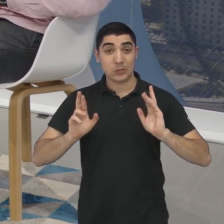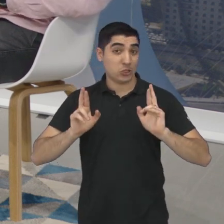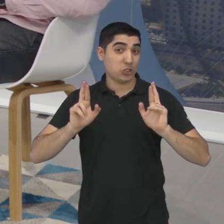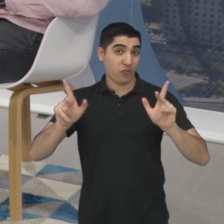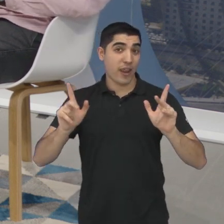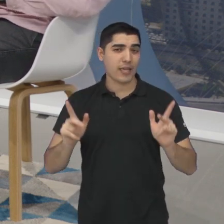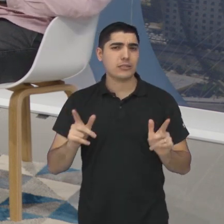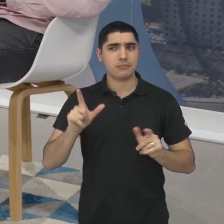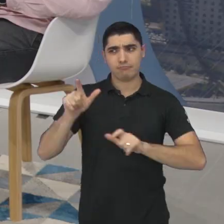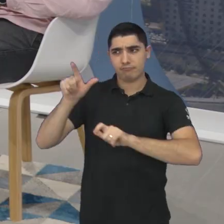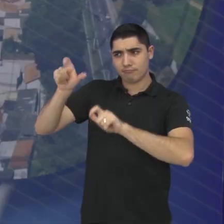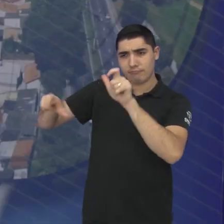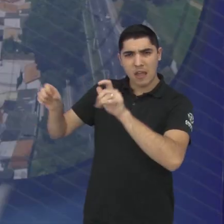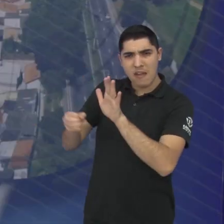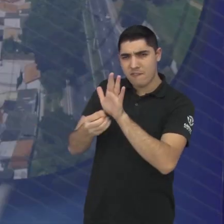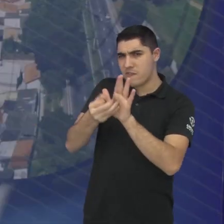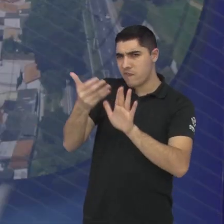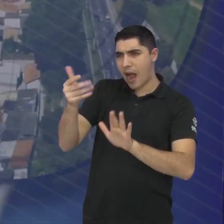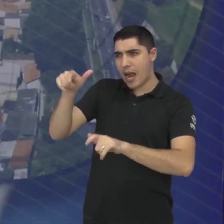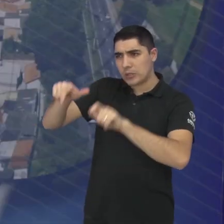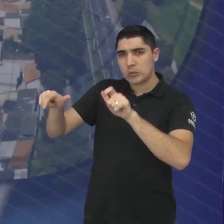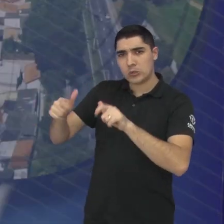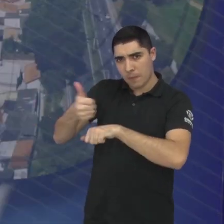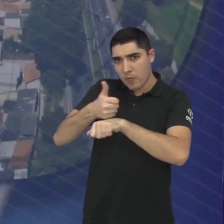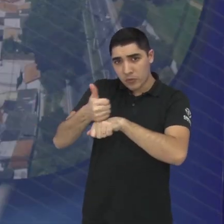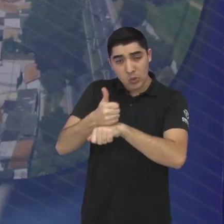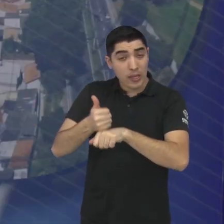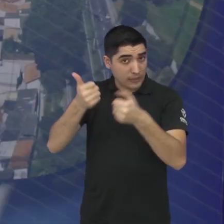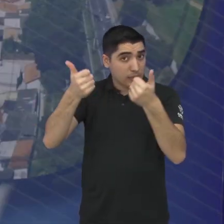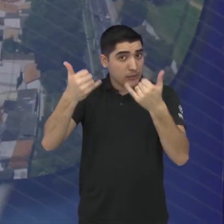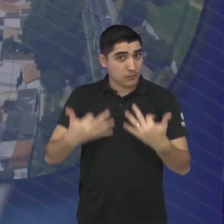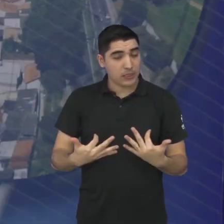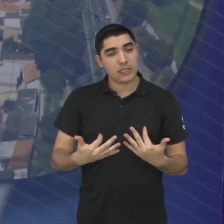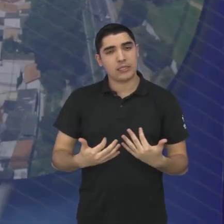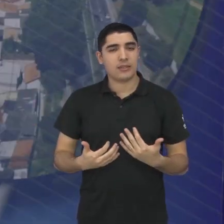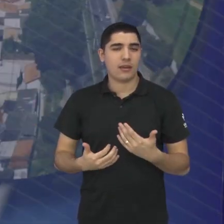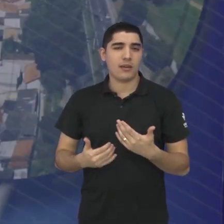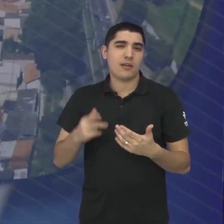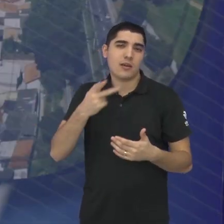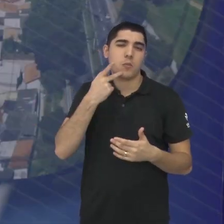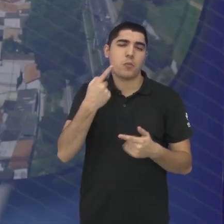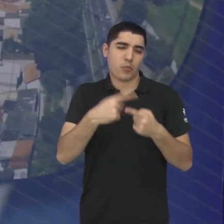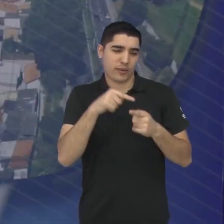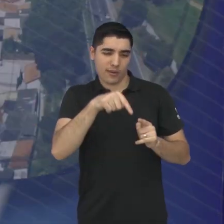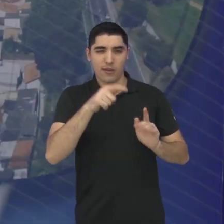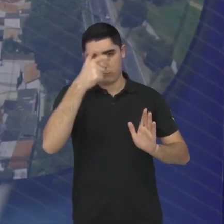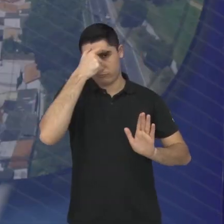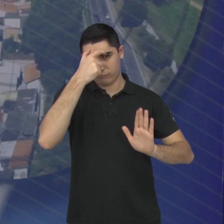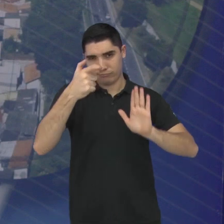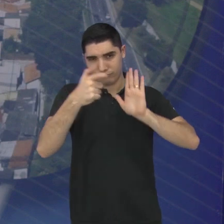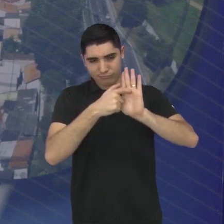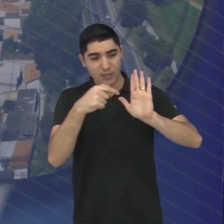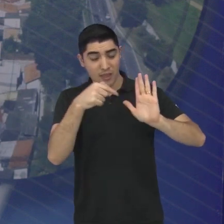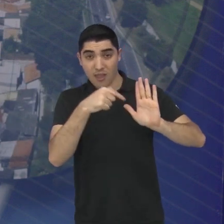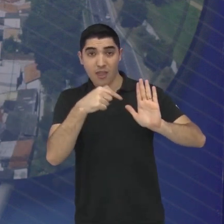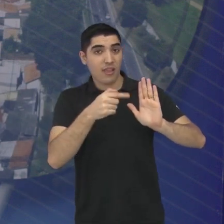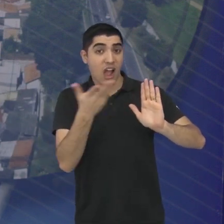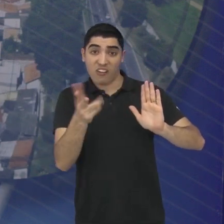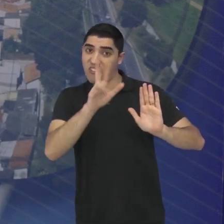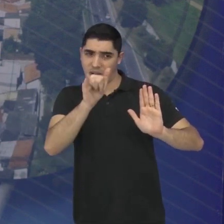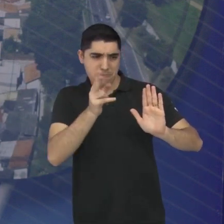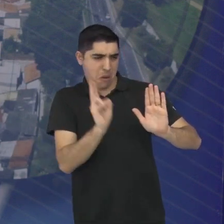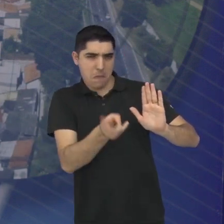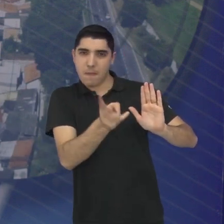Inclusive, muitos especialistas argumentam desse problema quando a gente fala de inteligência artificial, porque é um caminho